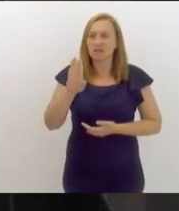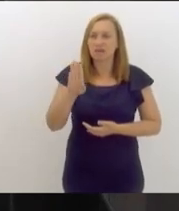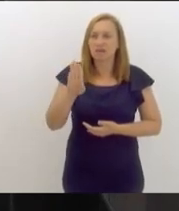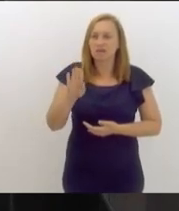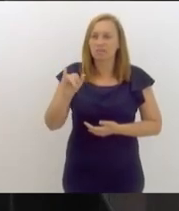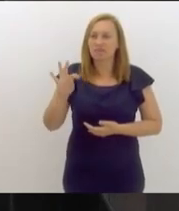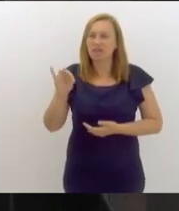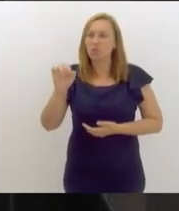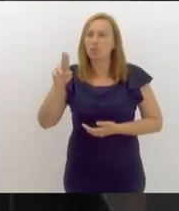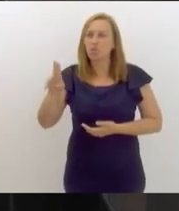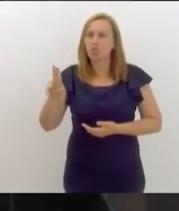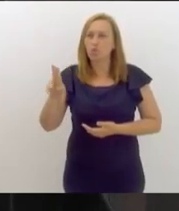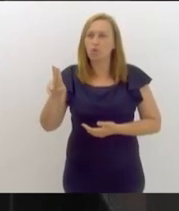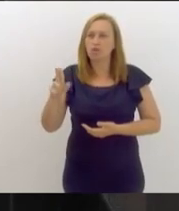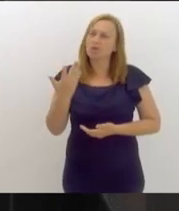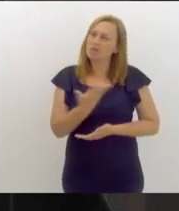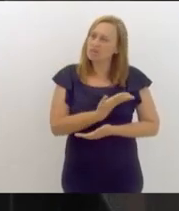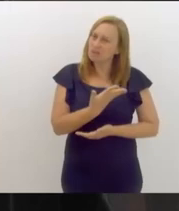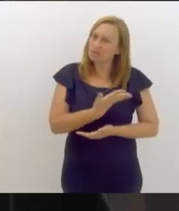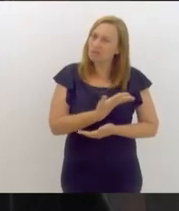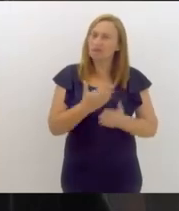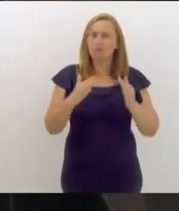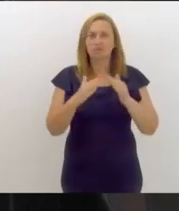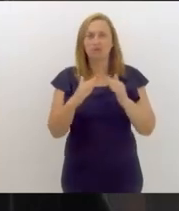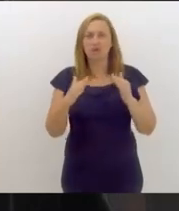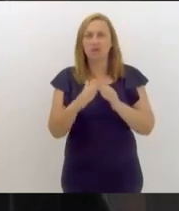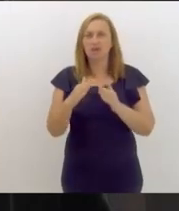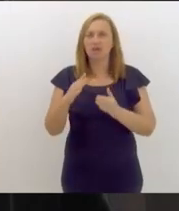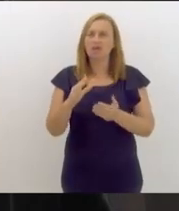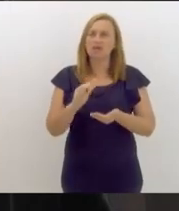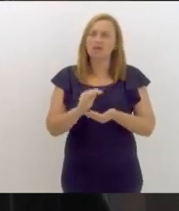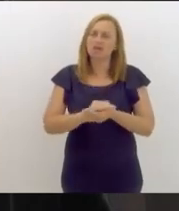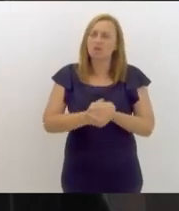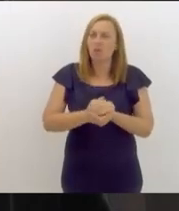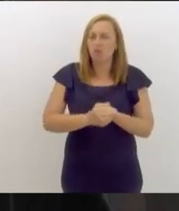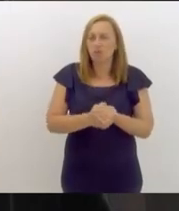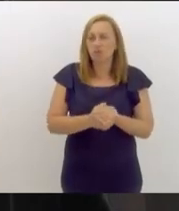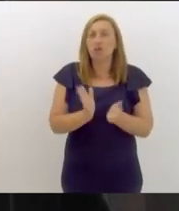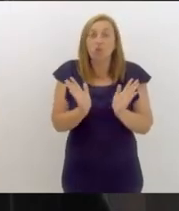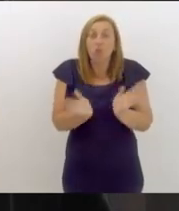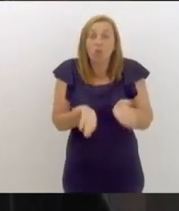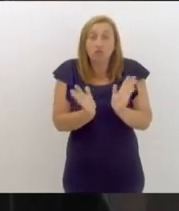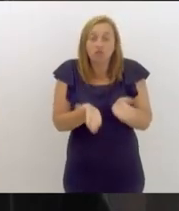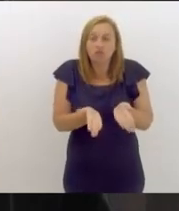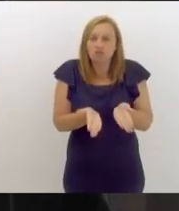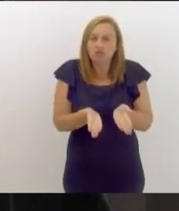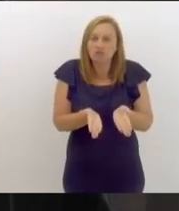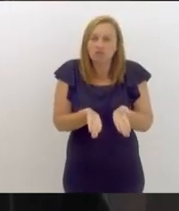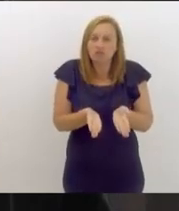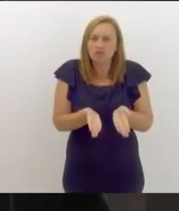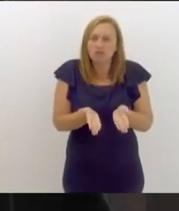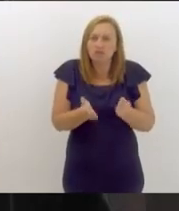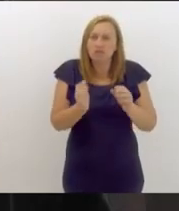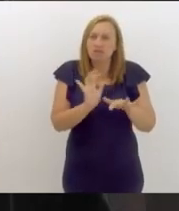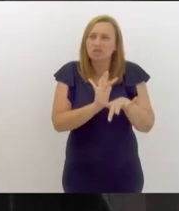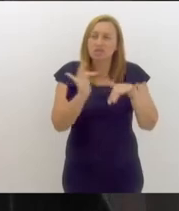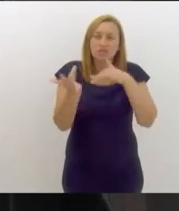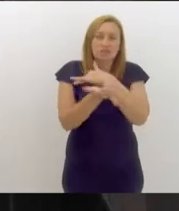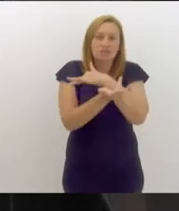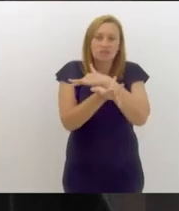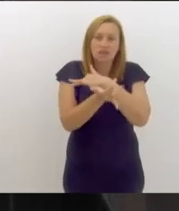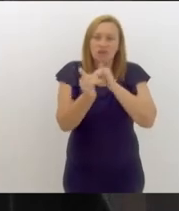amiga moradora em Rio das Ostras que hoje pública nas redes